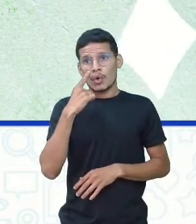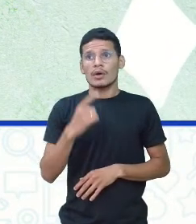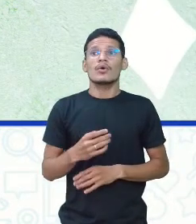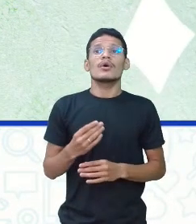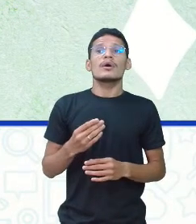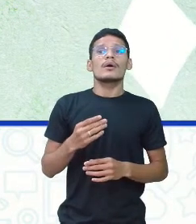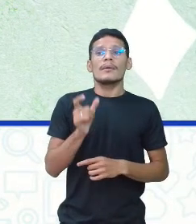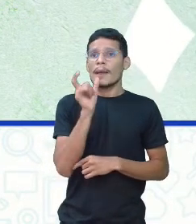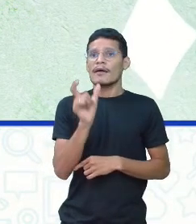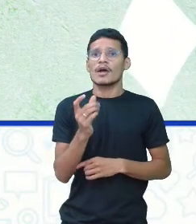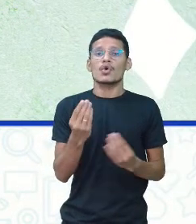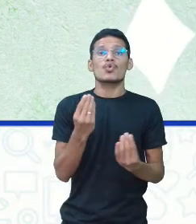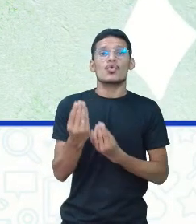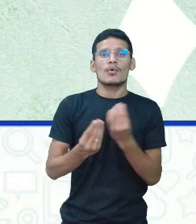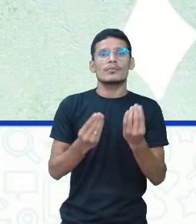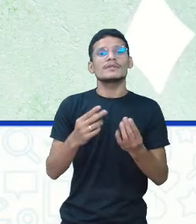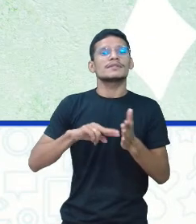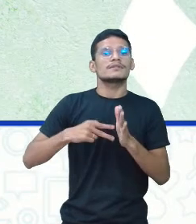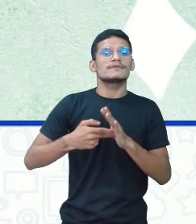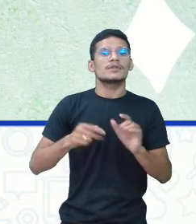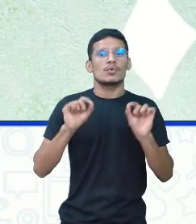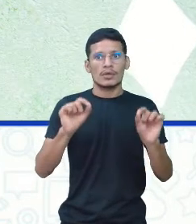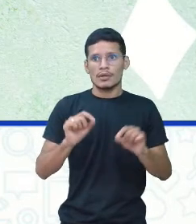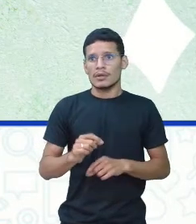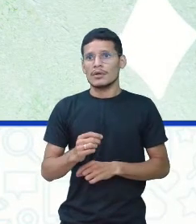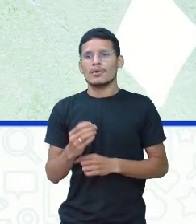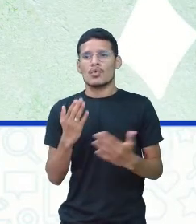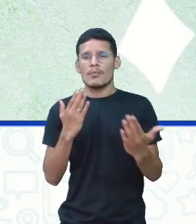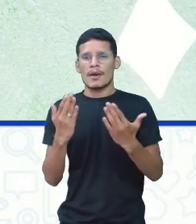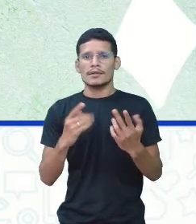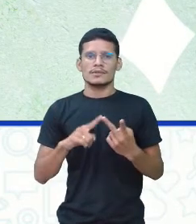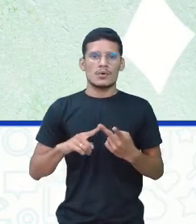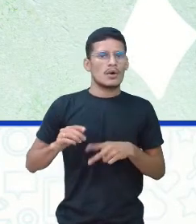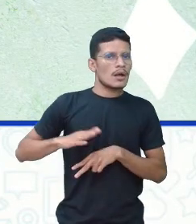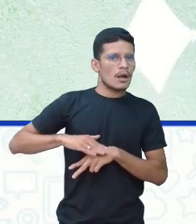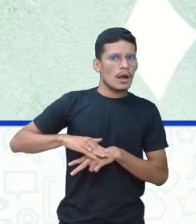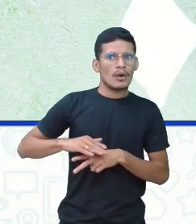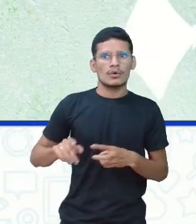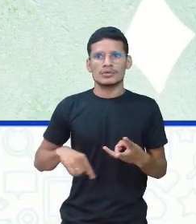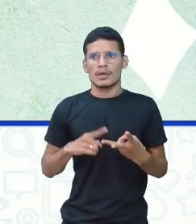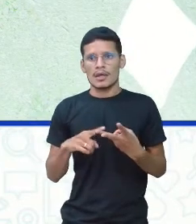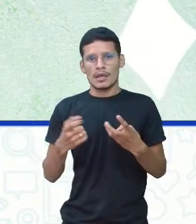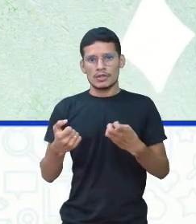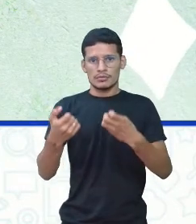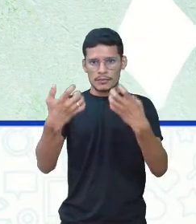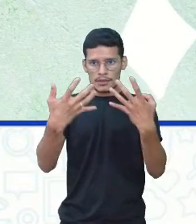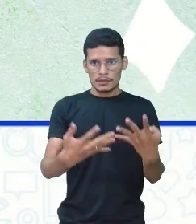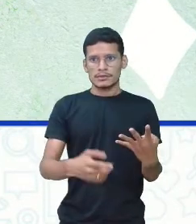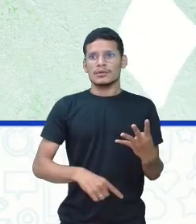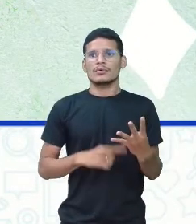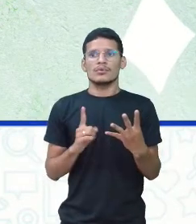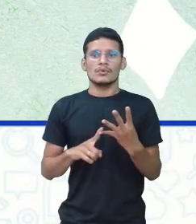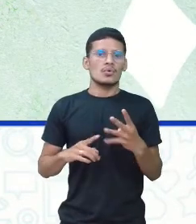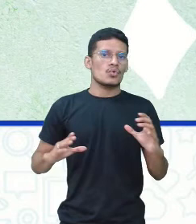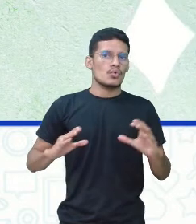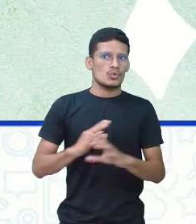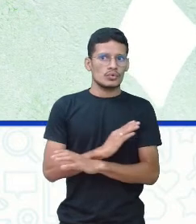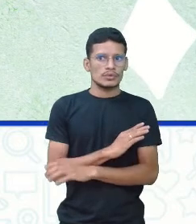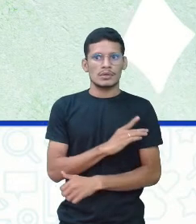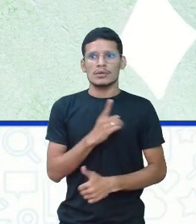ideia de A, comparação, B, causa, C, explicação,